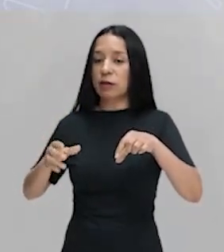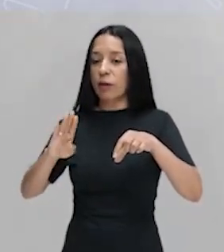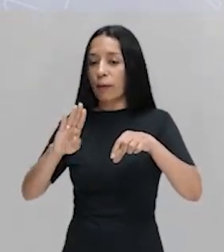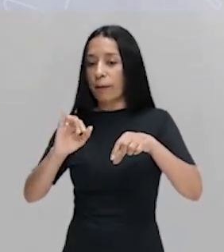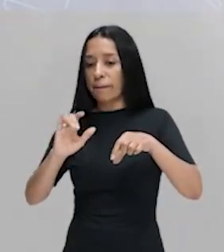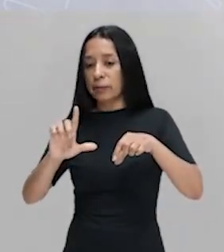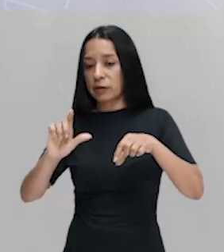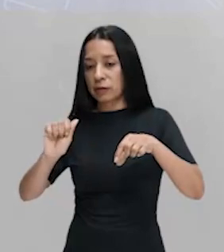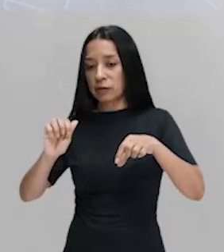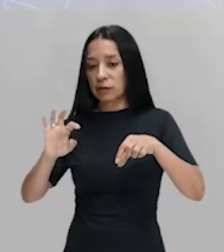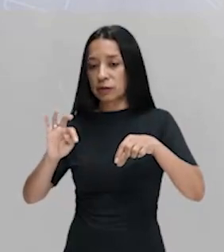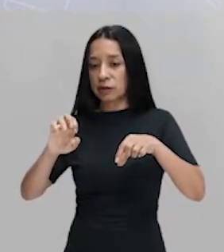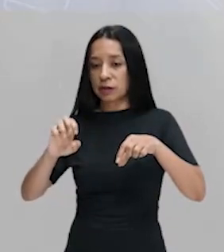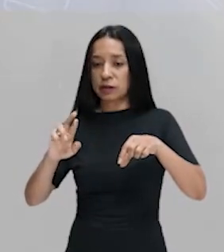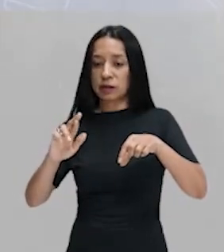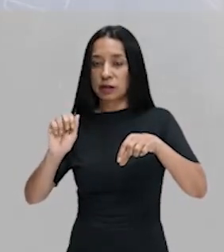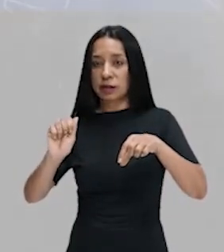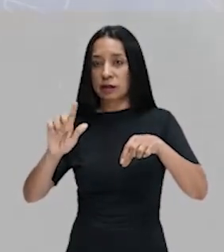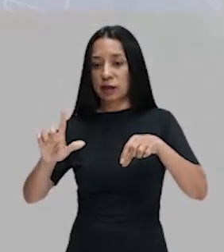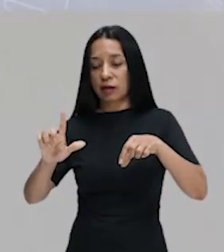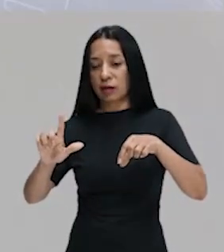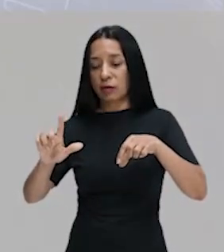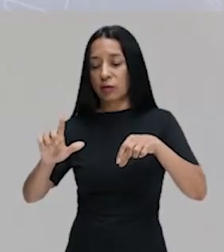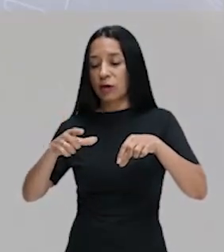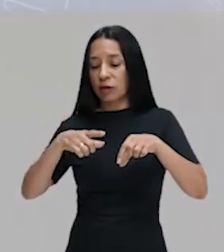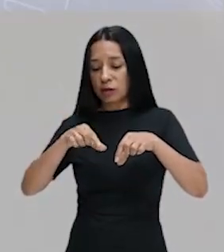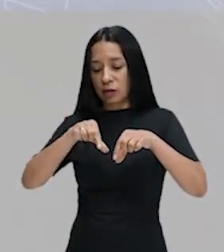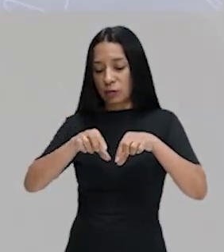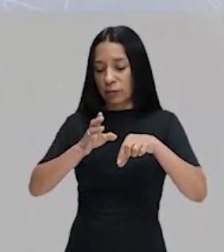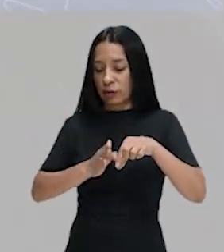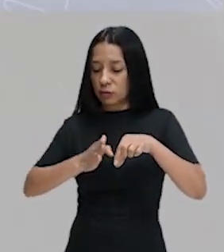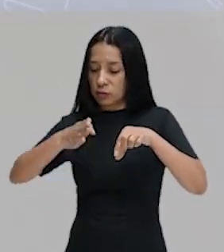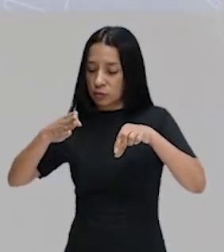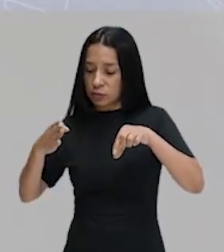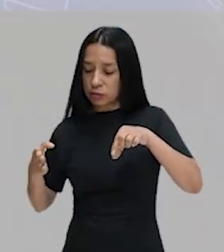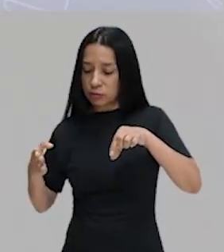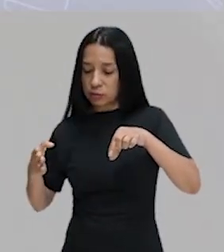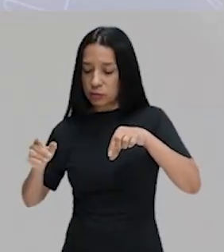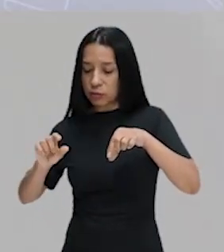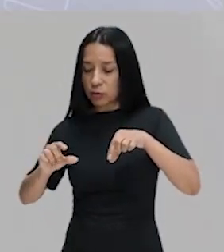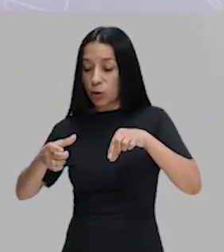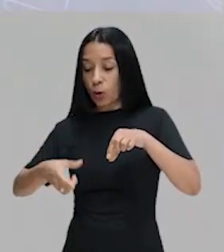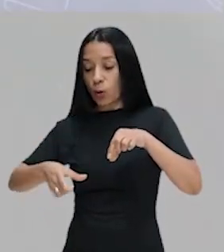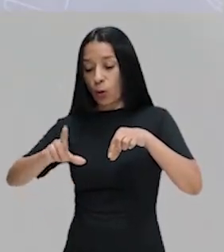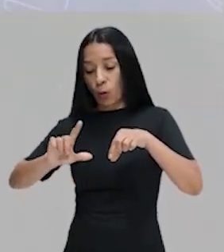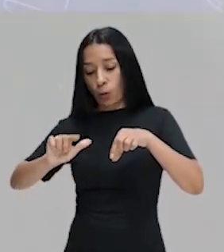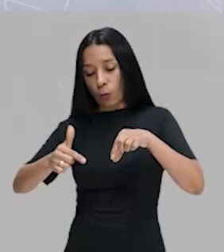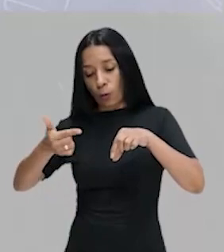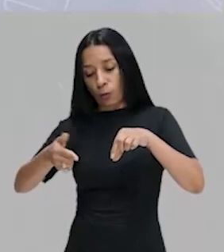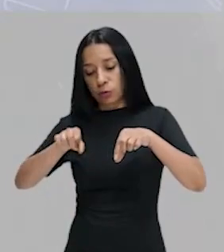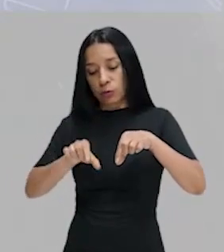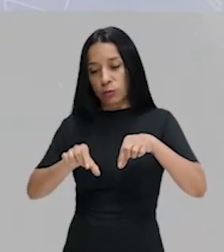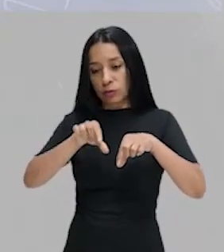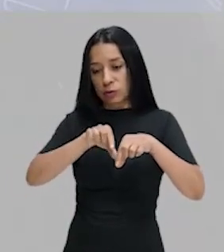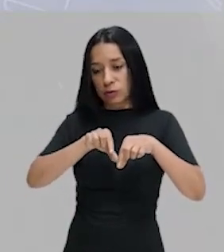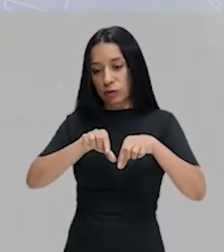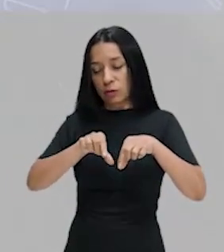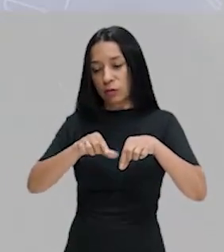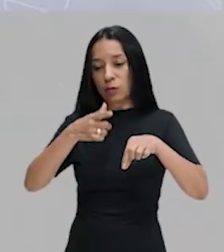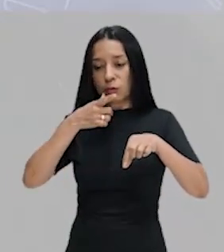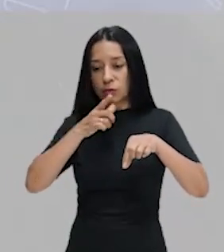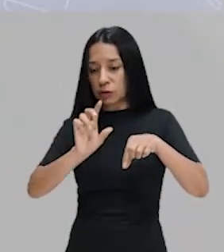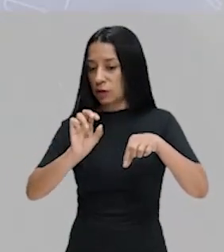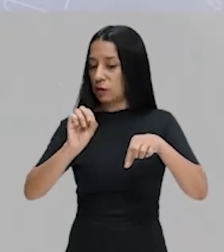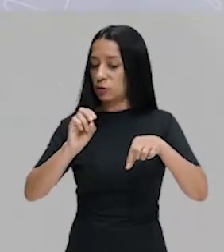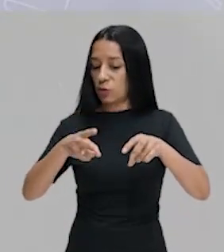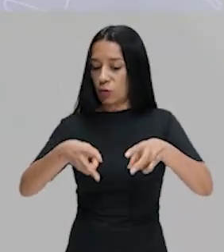eles possuem uma parte anterior e uma parte posterior. Então, ele só consegue capturar, por